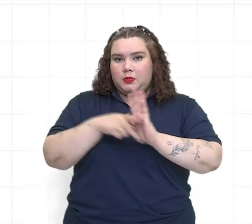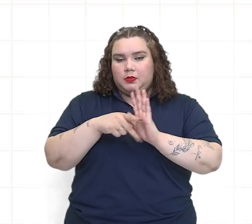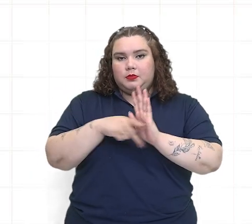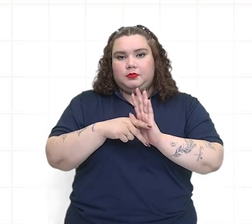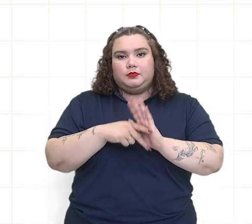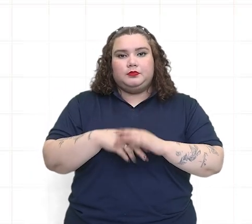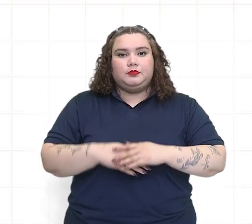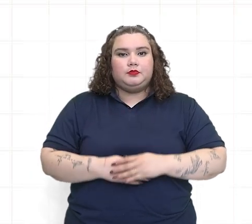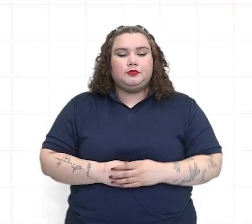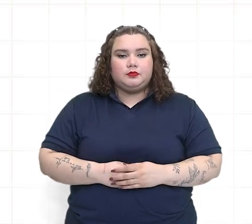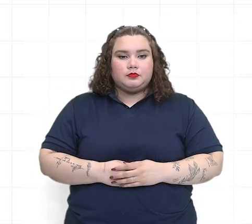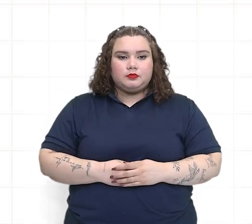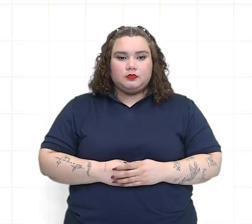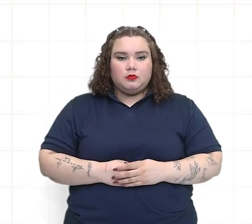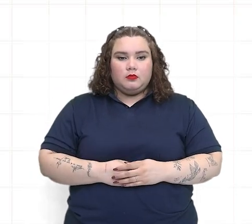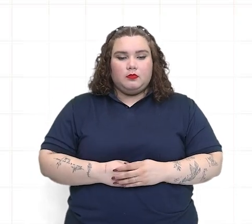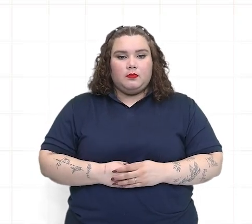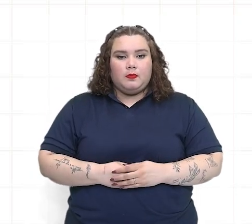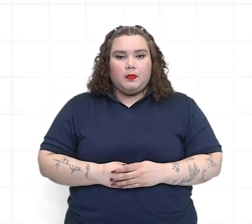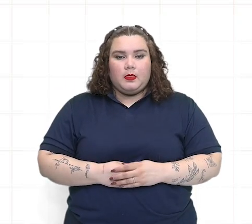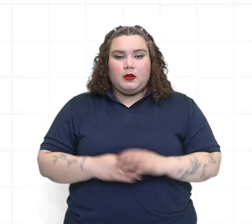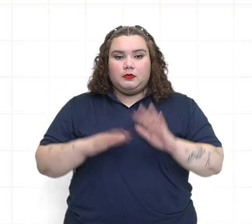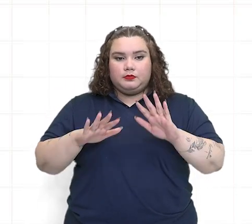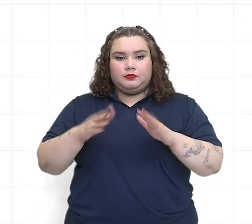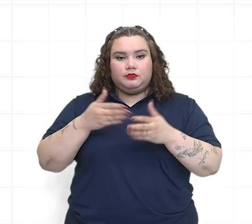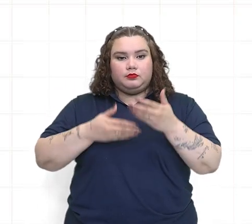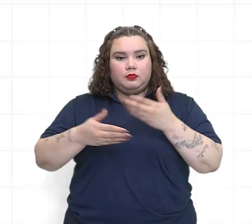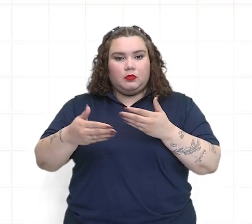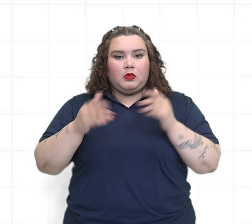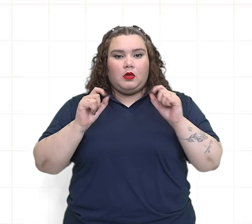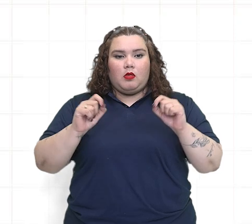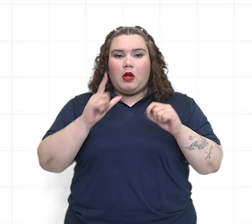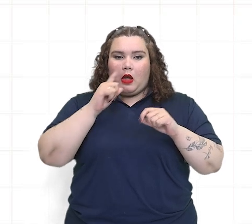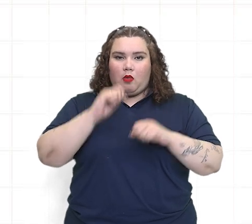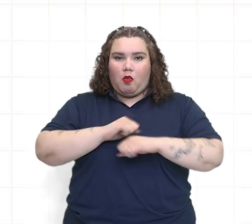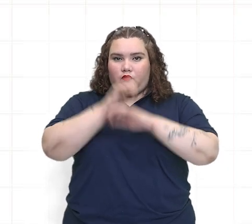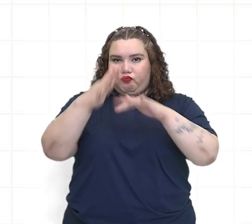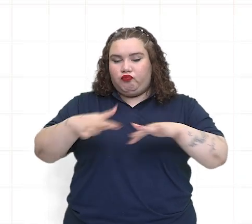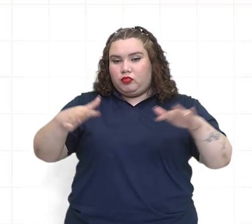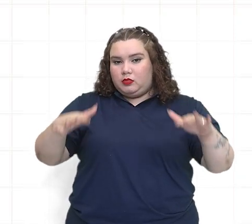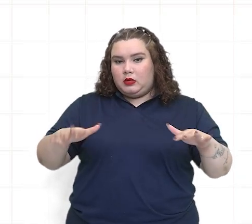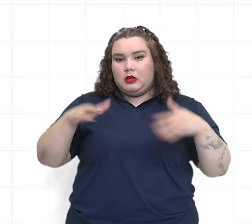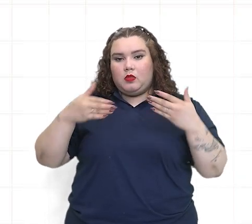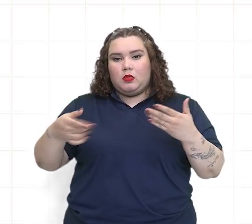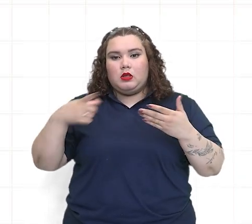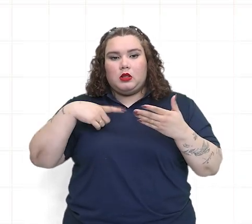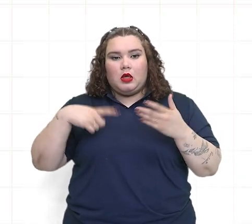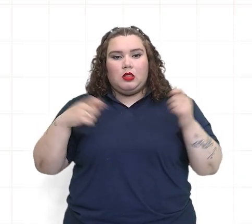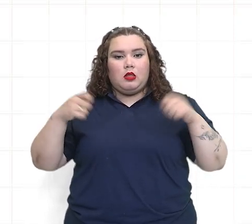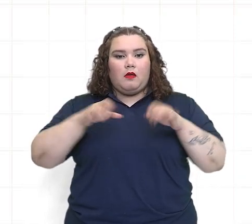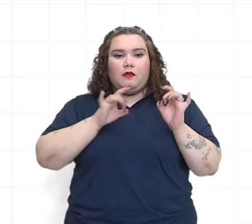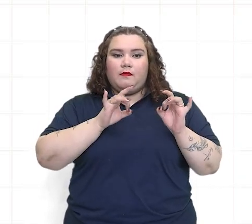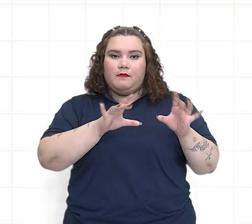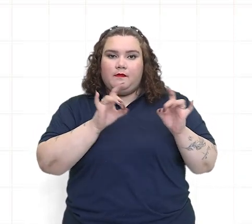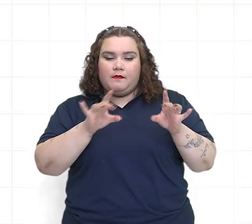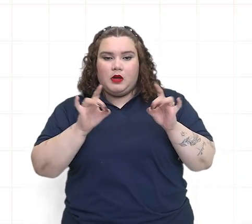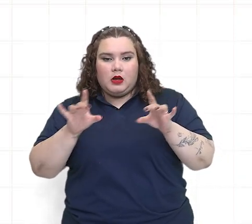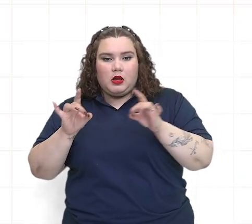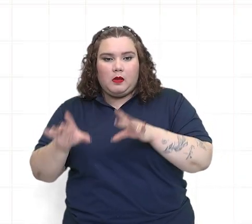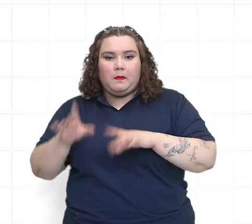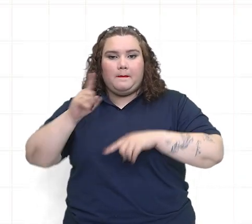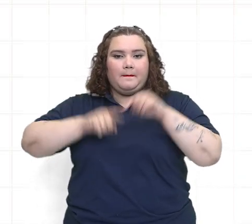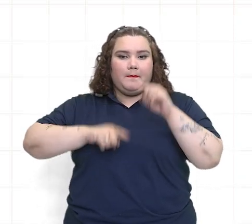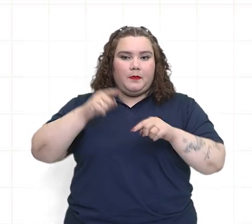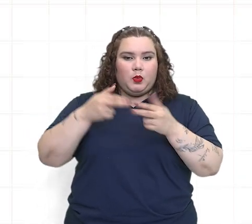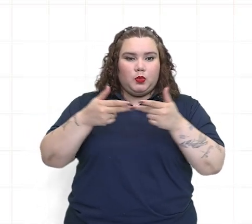greco-romana. Graças, então, vamos falar um pouco sobre a marinha, Graças à sua frota marítima,